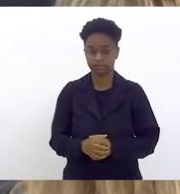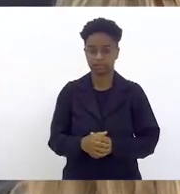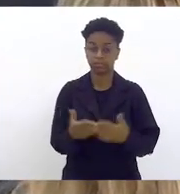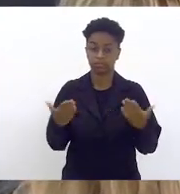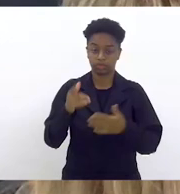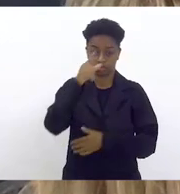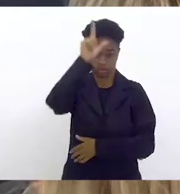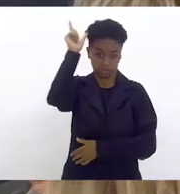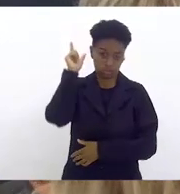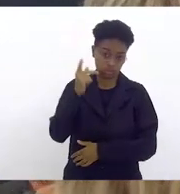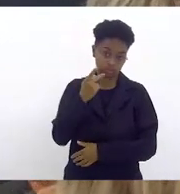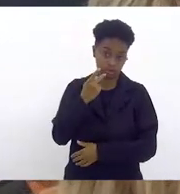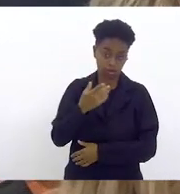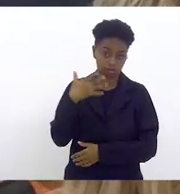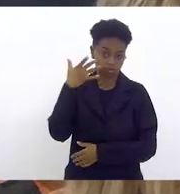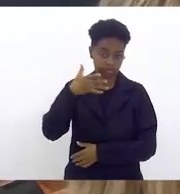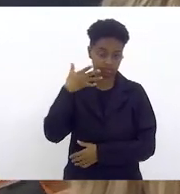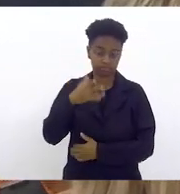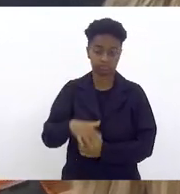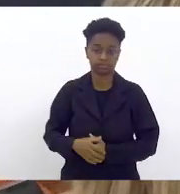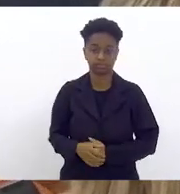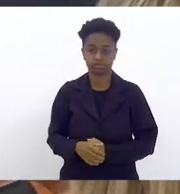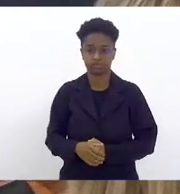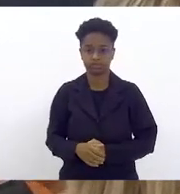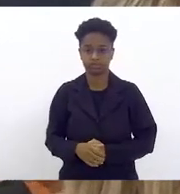Luiz Paulo Correia da Rocha